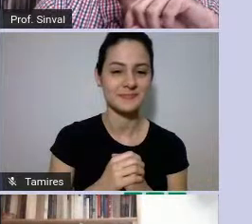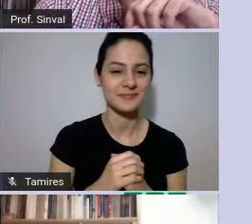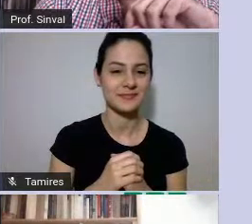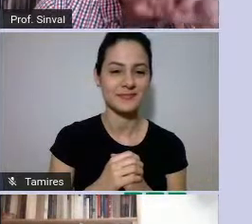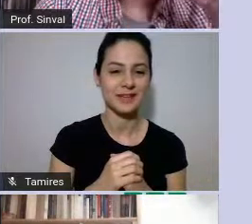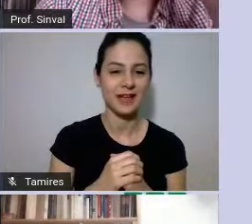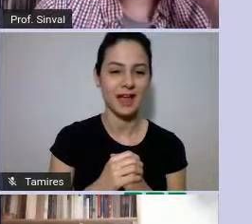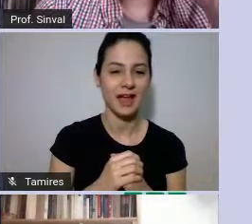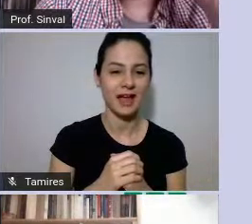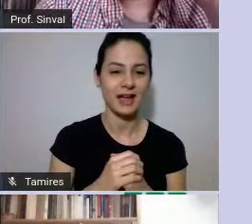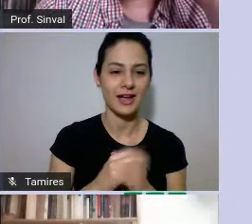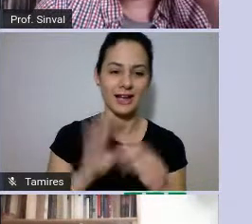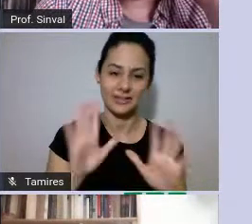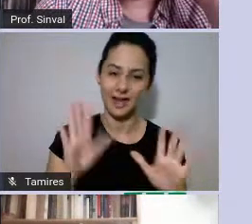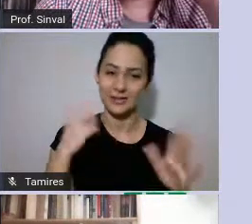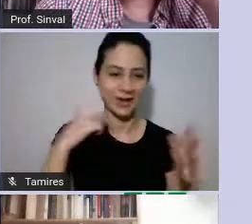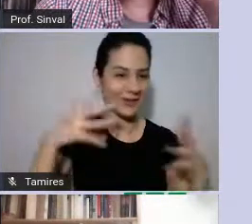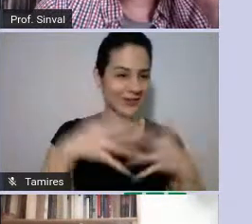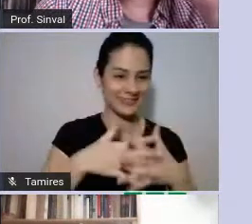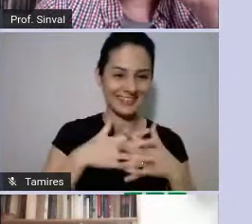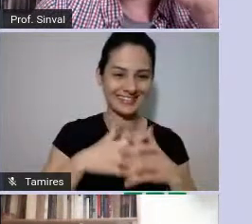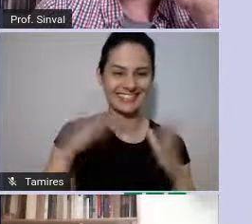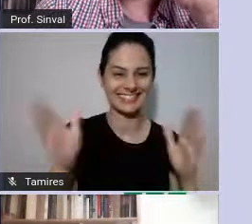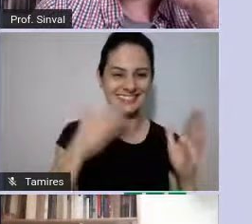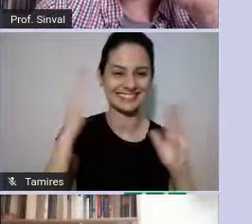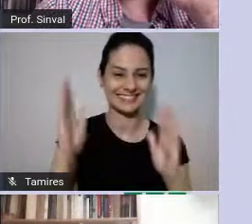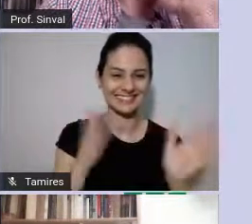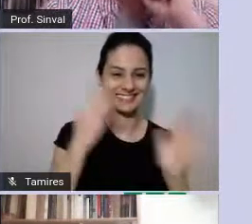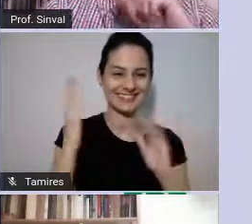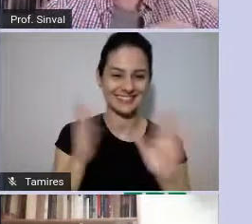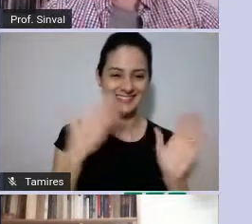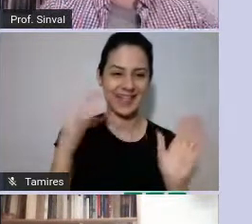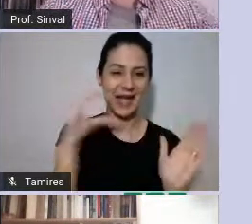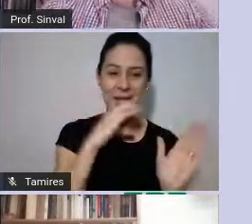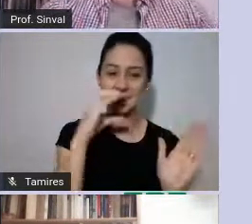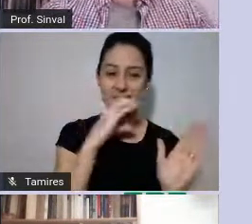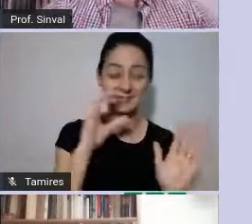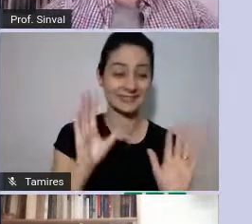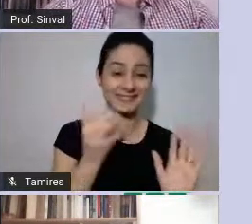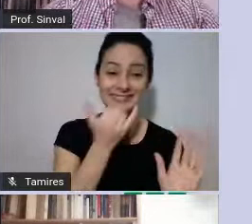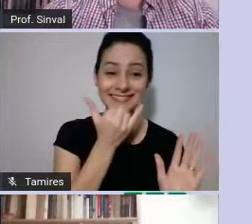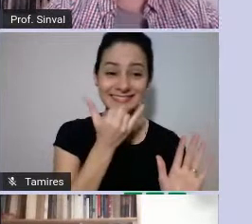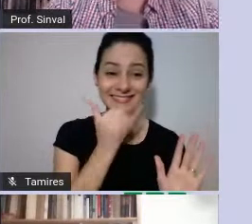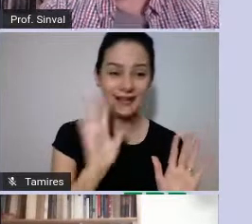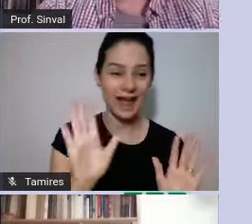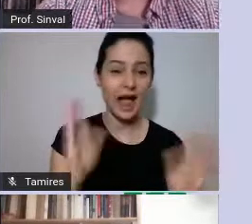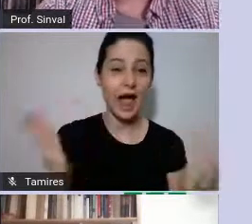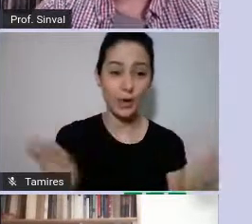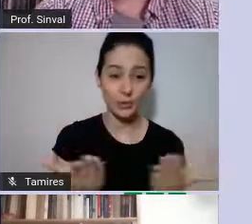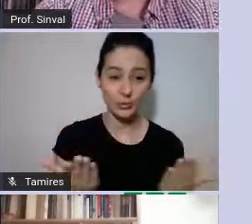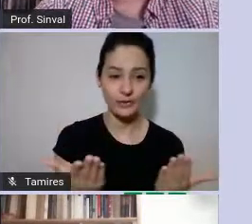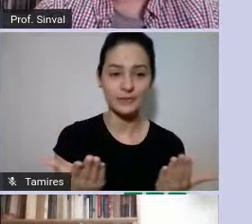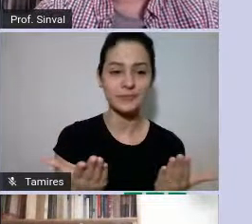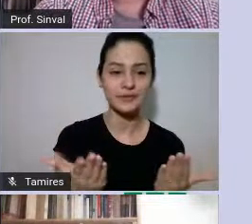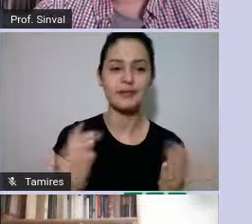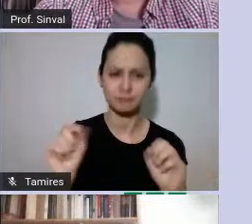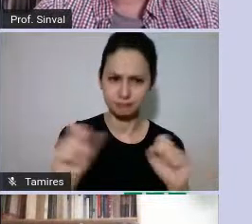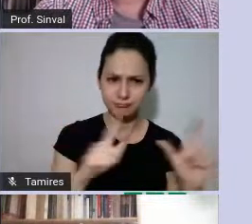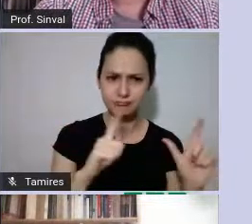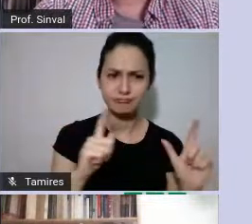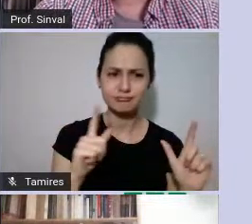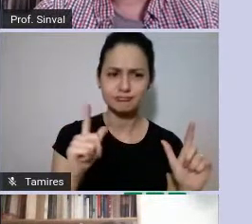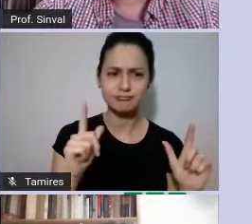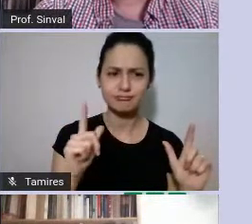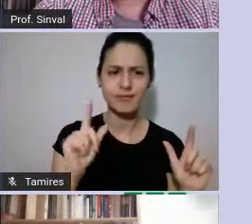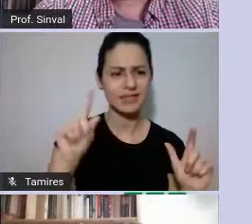e eu já quedei um pouco perdida com passar as coisas tão rapidamente. Pero en este, a ver, se quieres passar um pouquinho, te